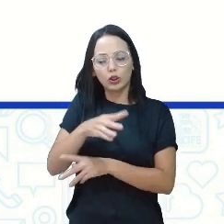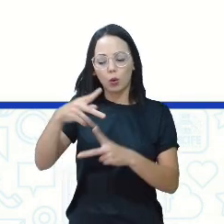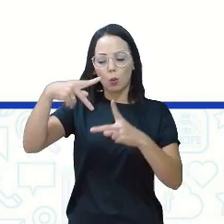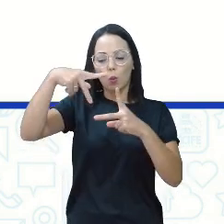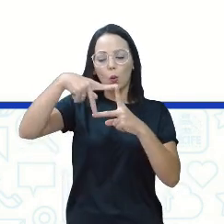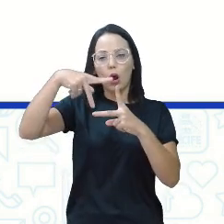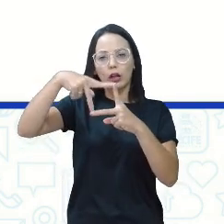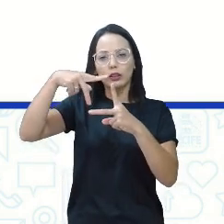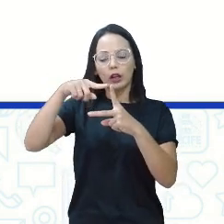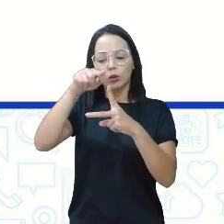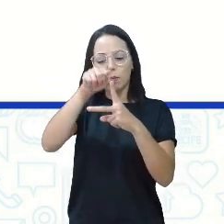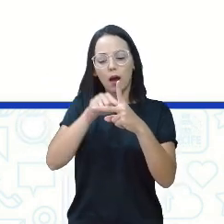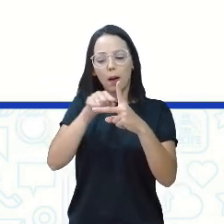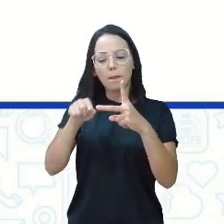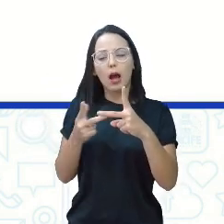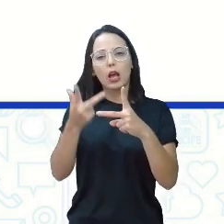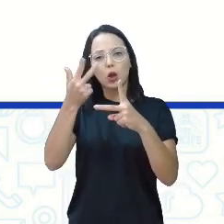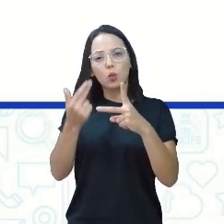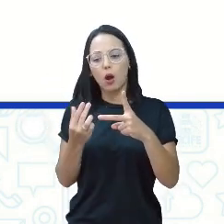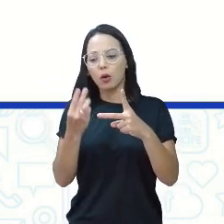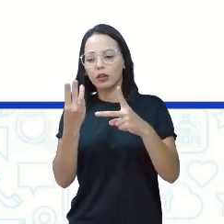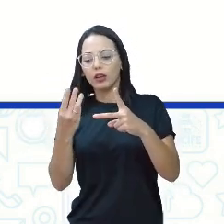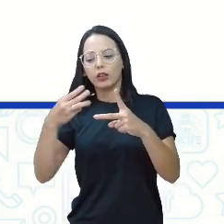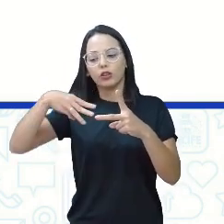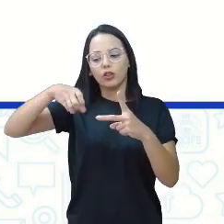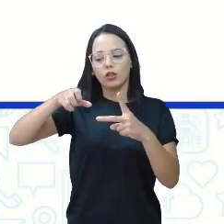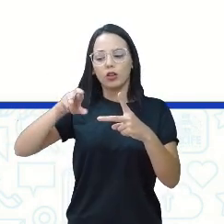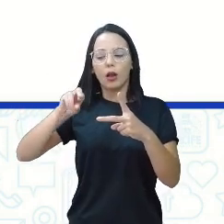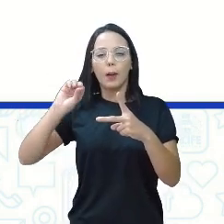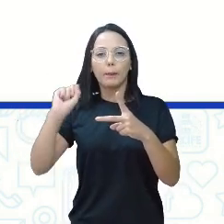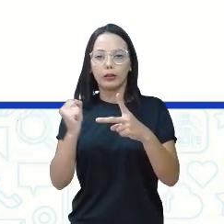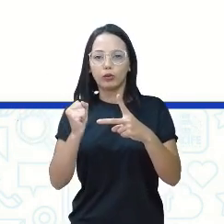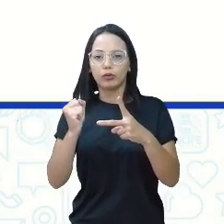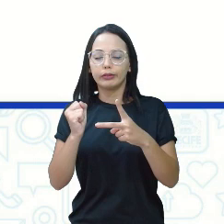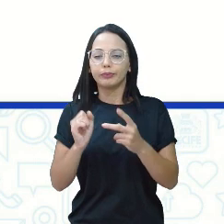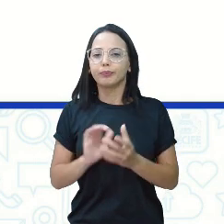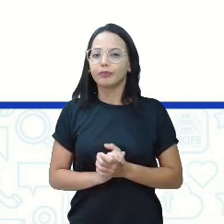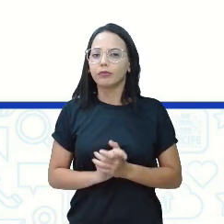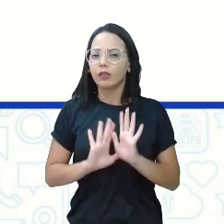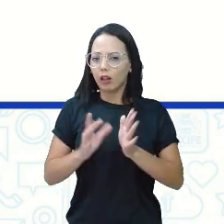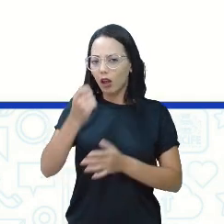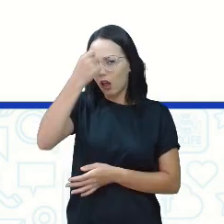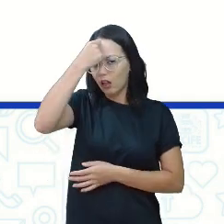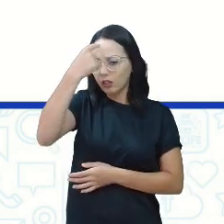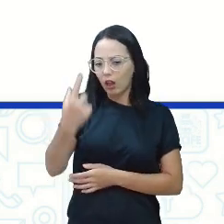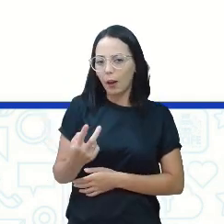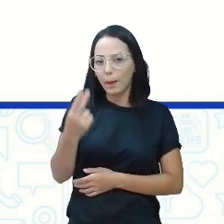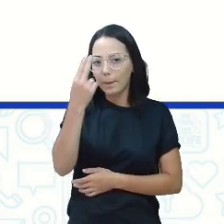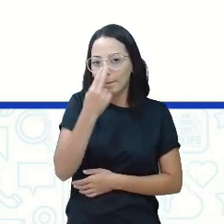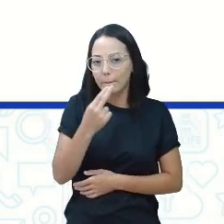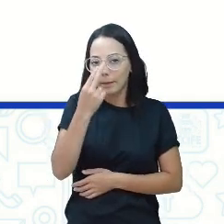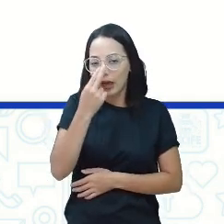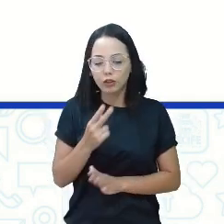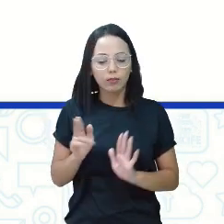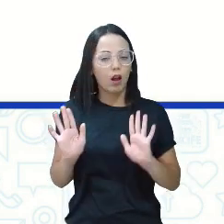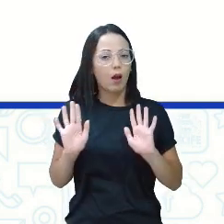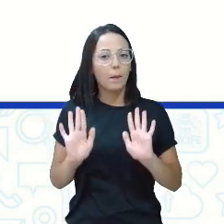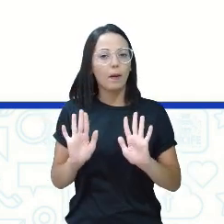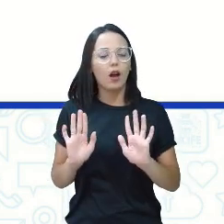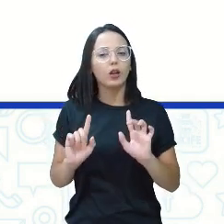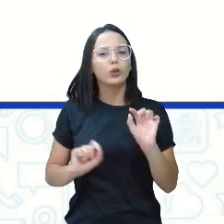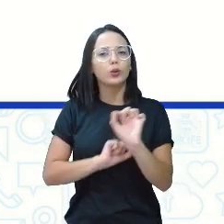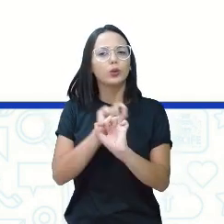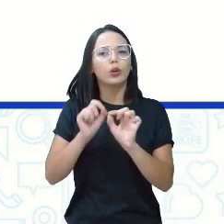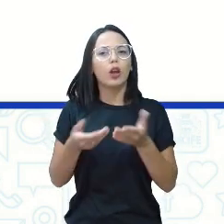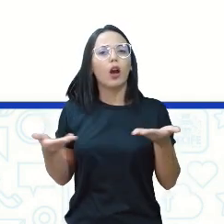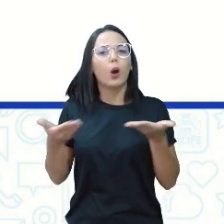de lados iguais a 3 metros? E aí, gente? A ideia vai ser a mesma de composição, e aí a gente vai ter